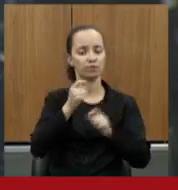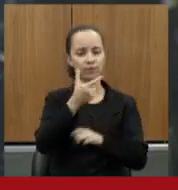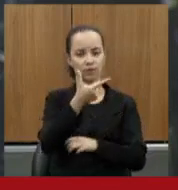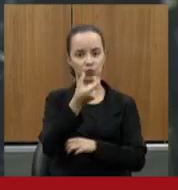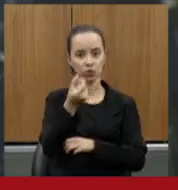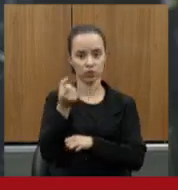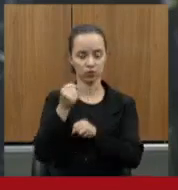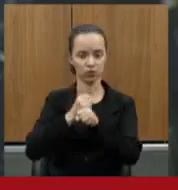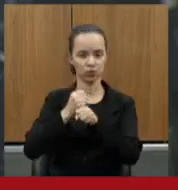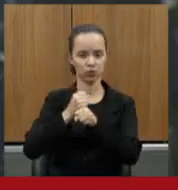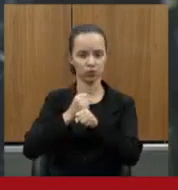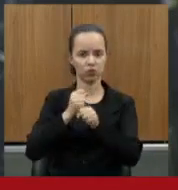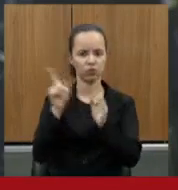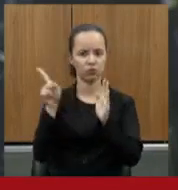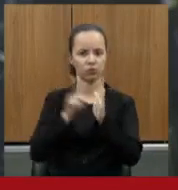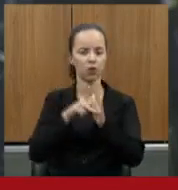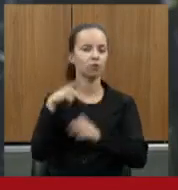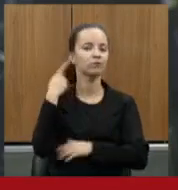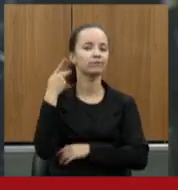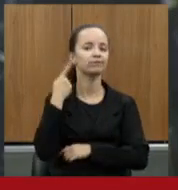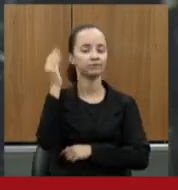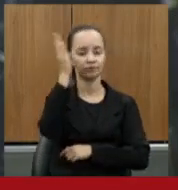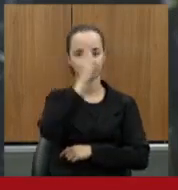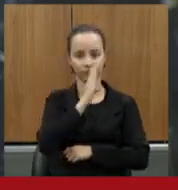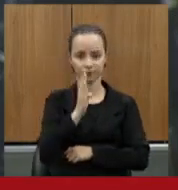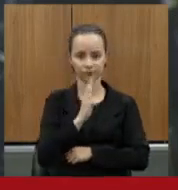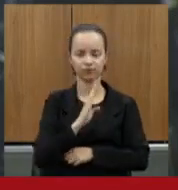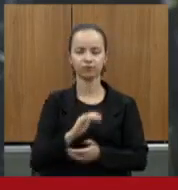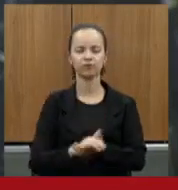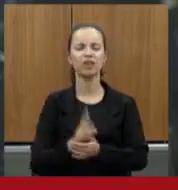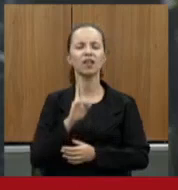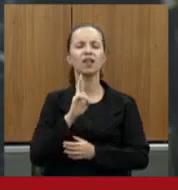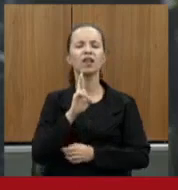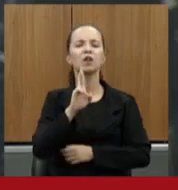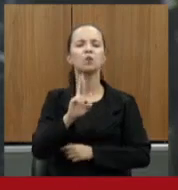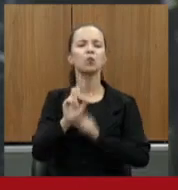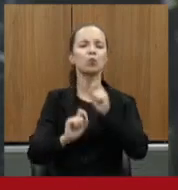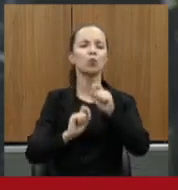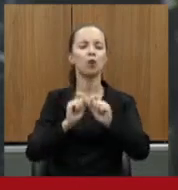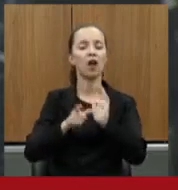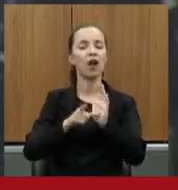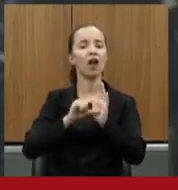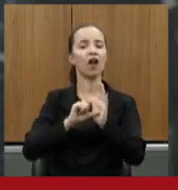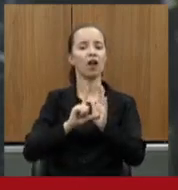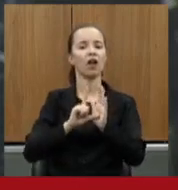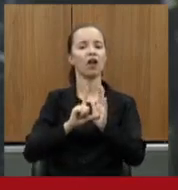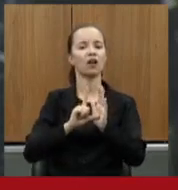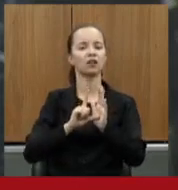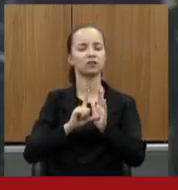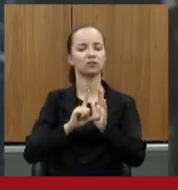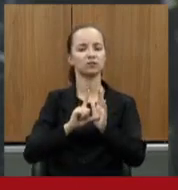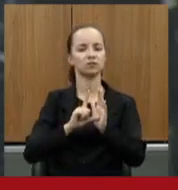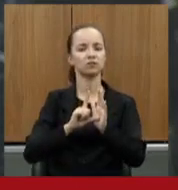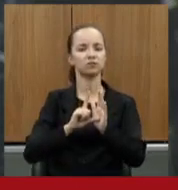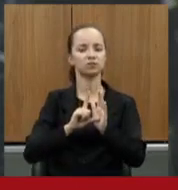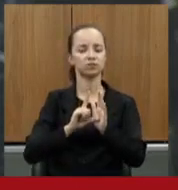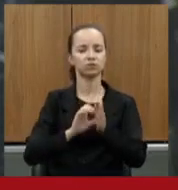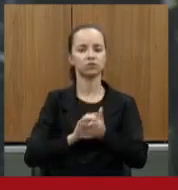200 anos do Parlamento Brasileiro representa, antes de tudo, a reafirmação